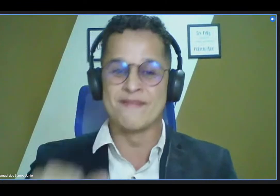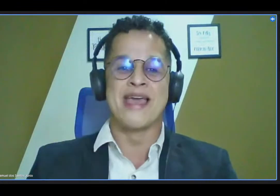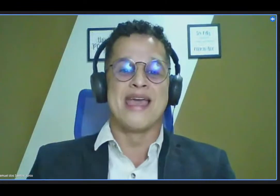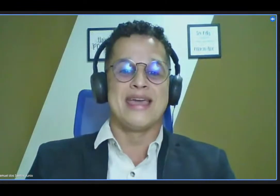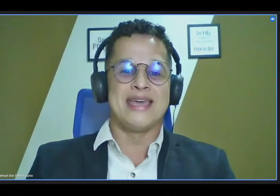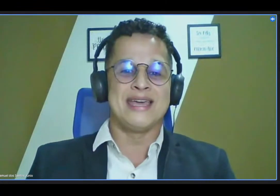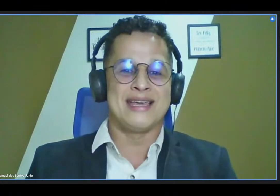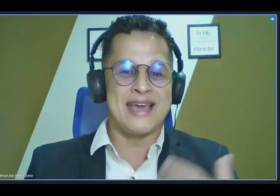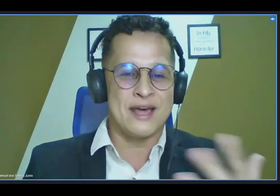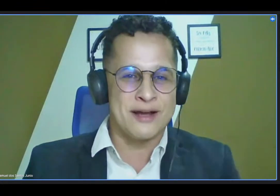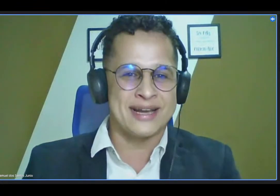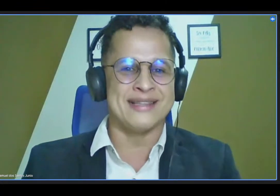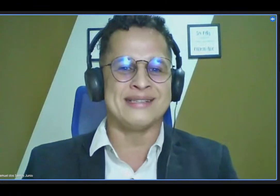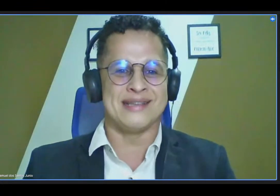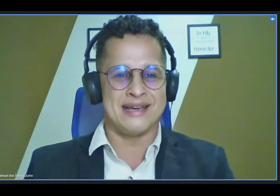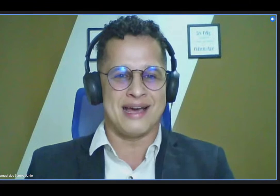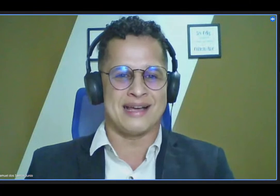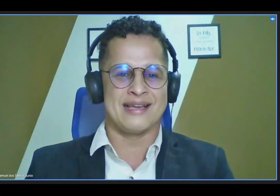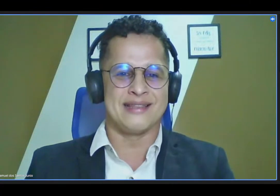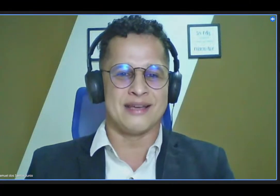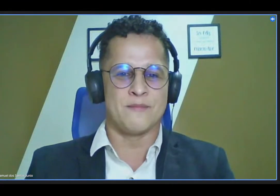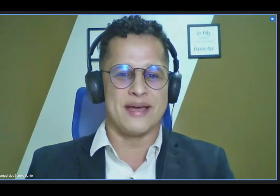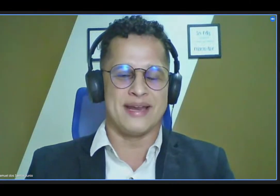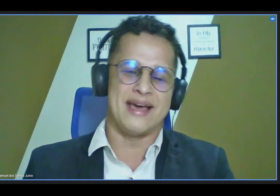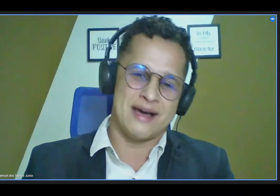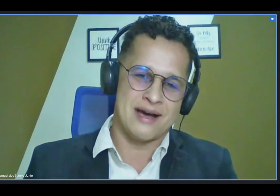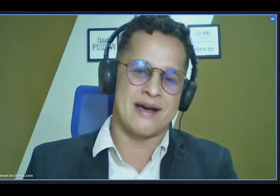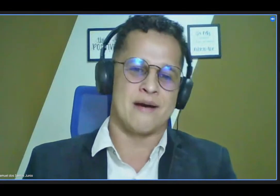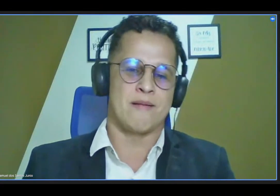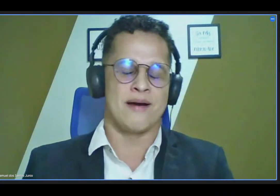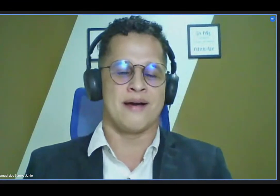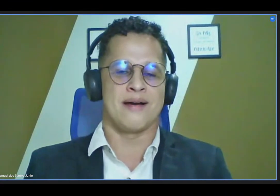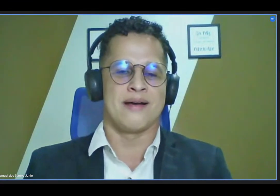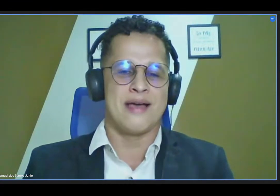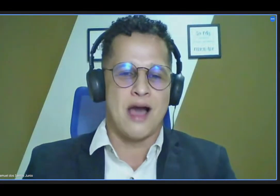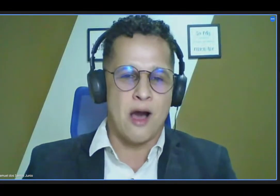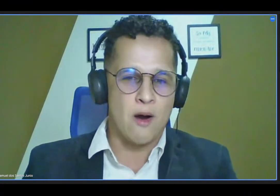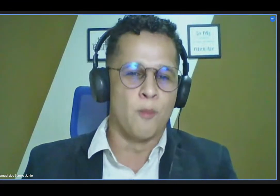Pesquisa. E quero agradecer aqui também, né, a